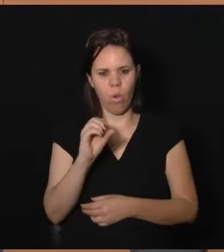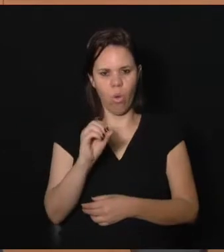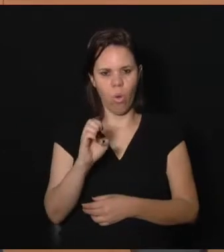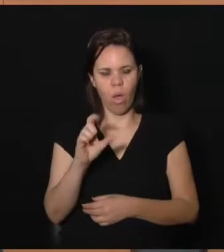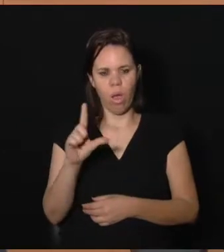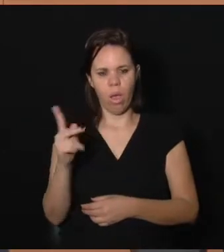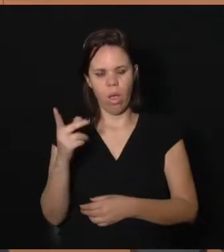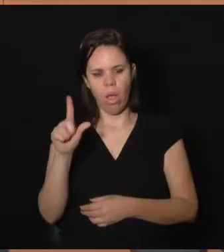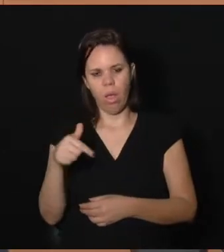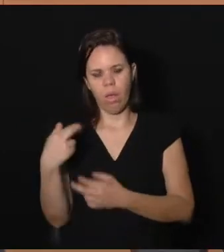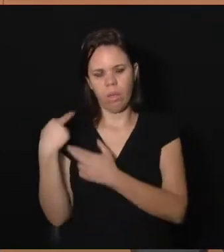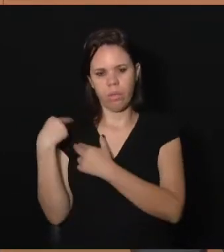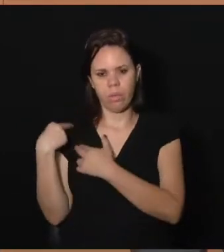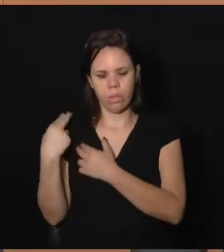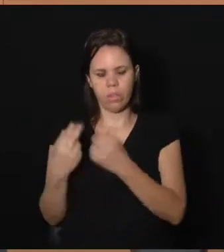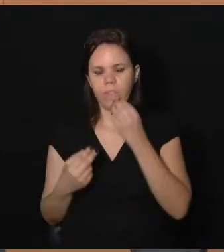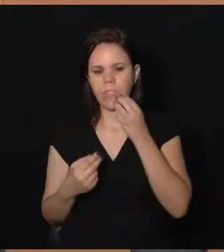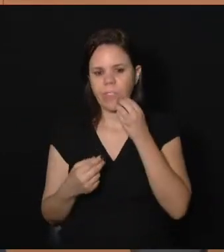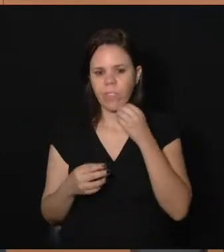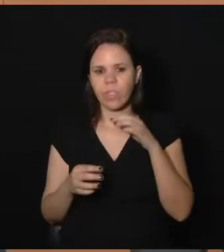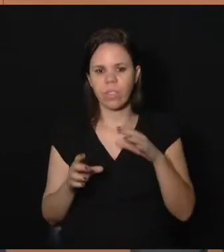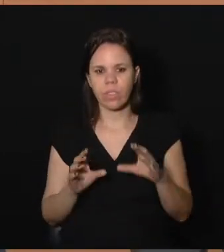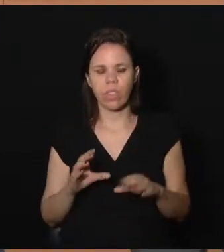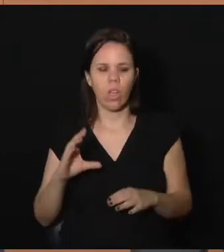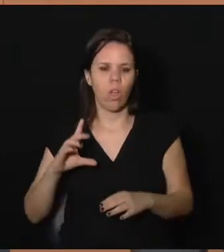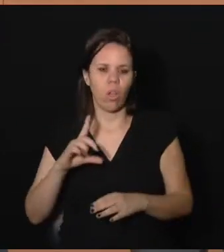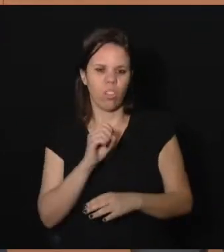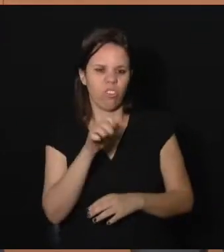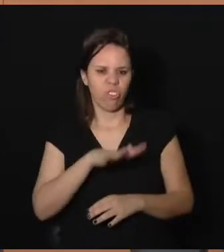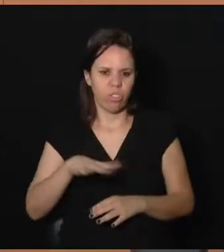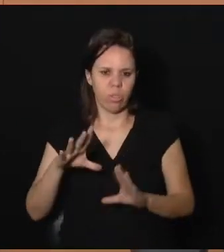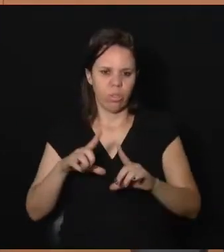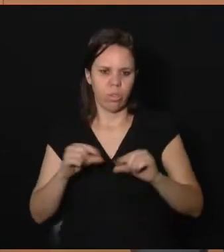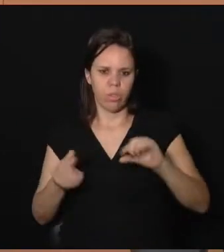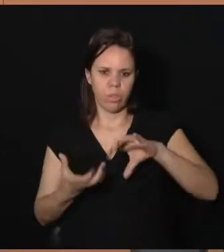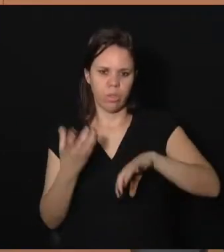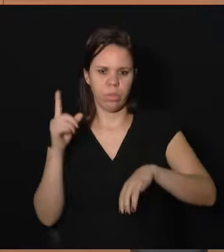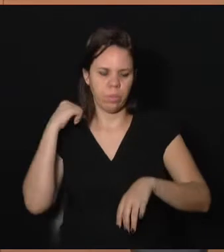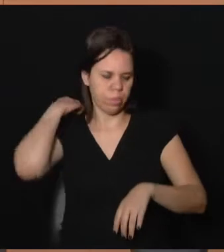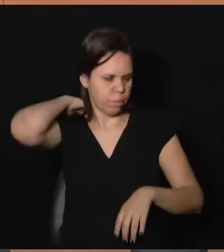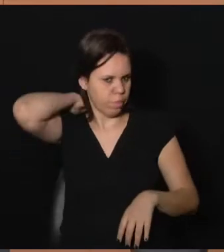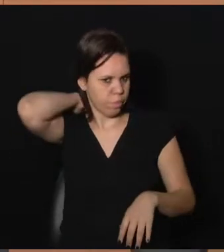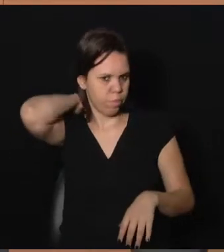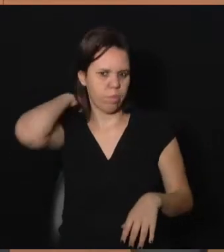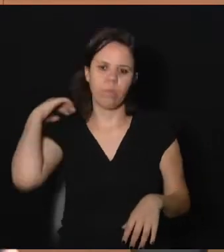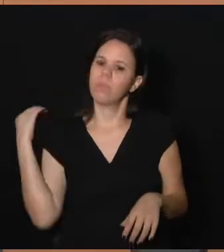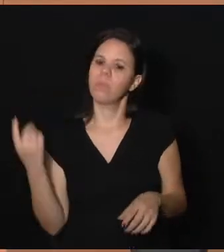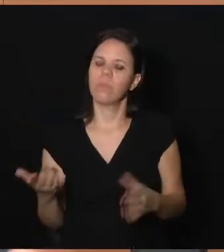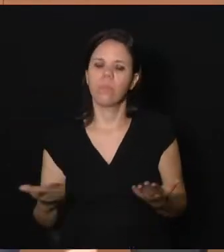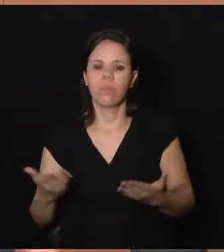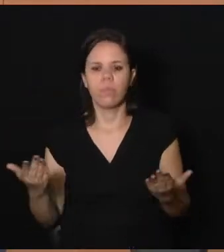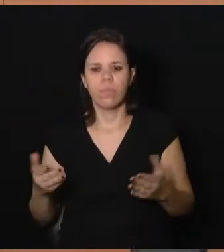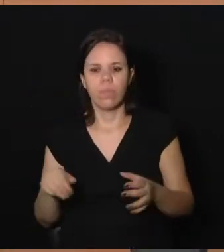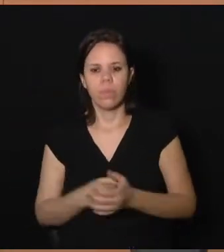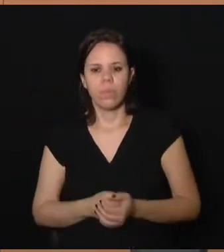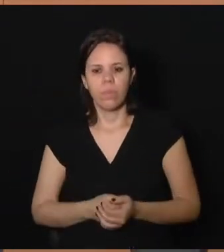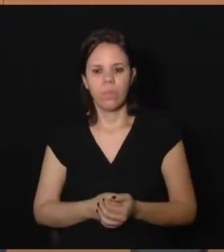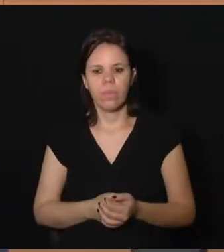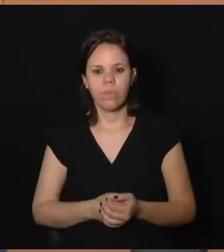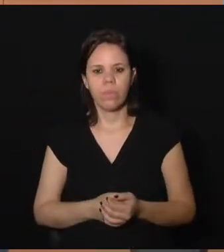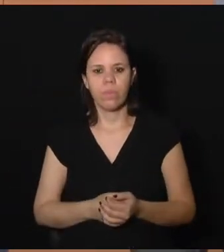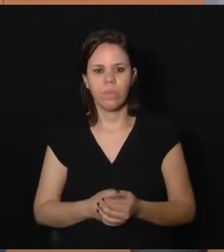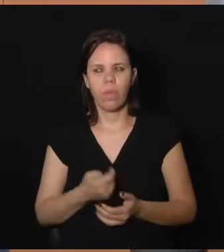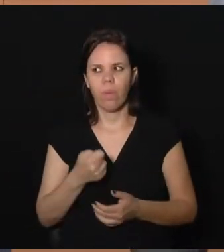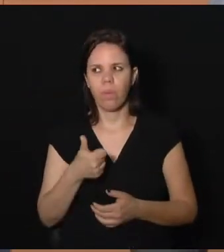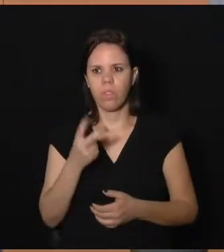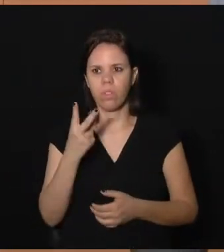responsável pela COANA, né? Que é a coordenação geral lá em Brasília. E aí hoje, quer dizer, já tem mais de quase